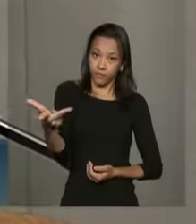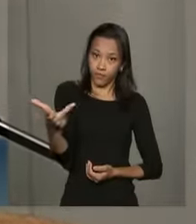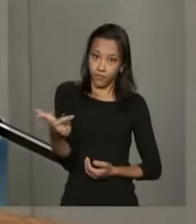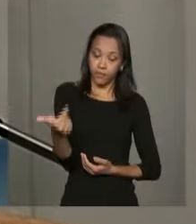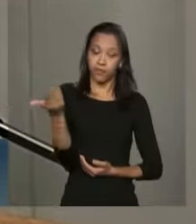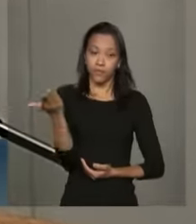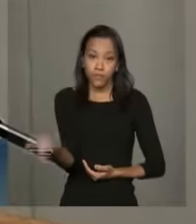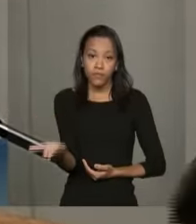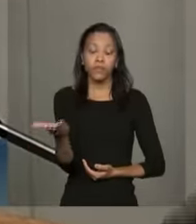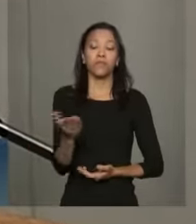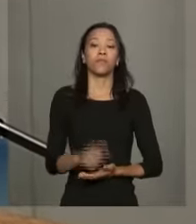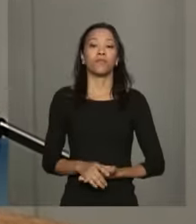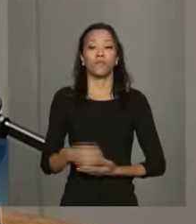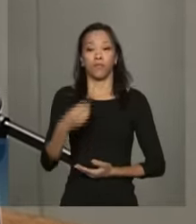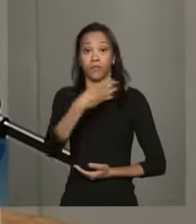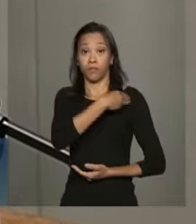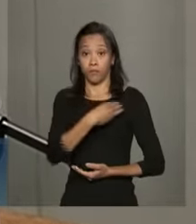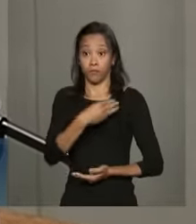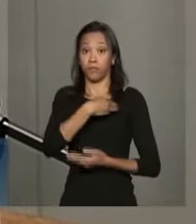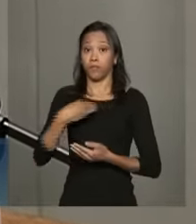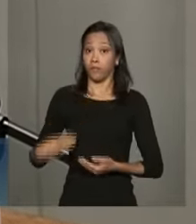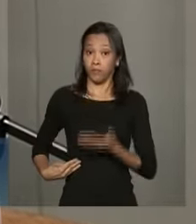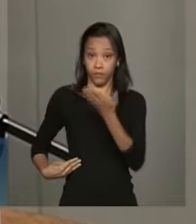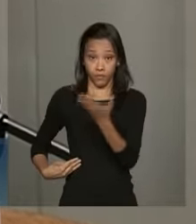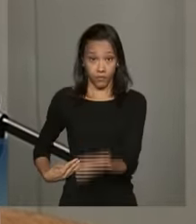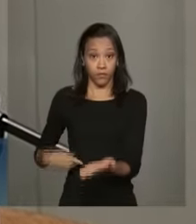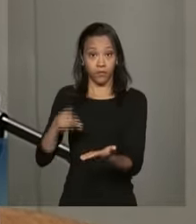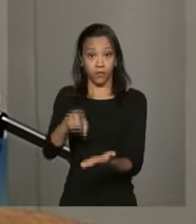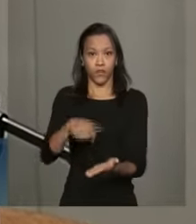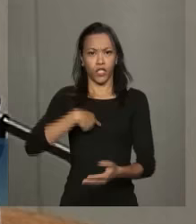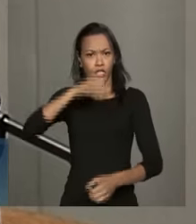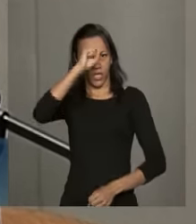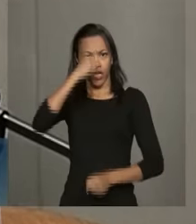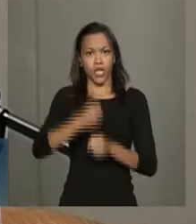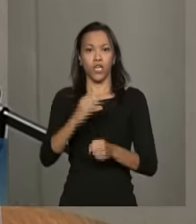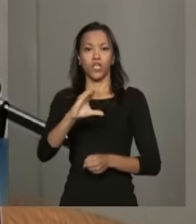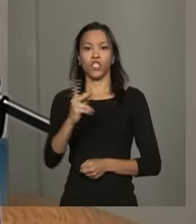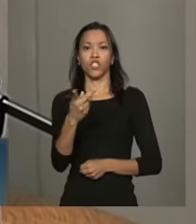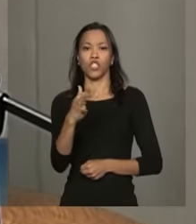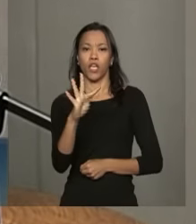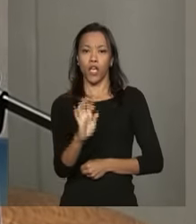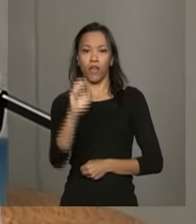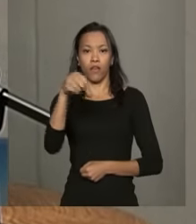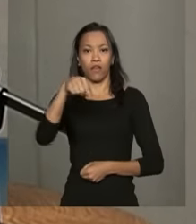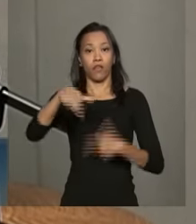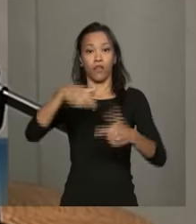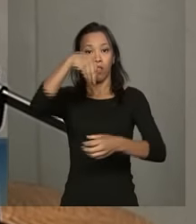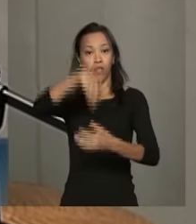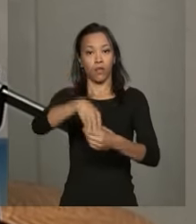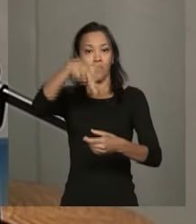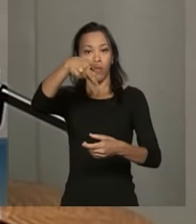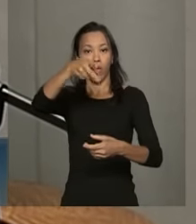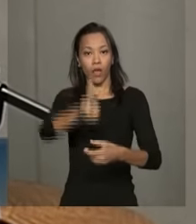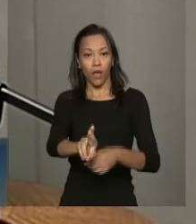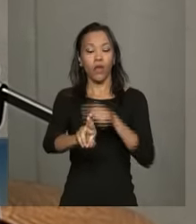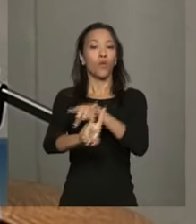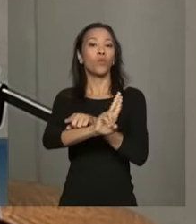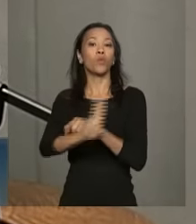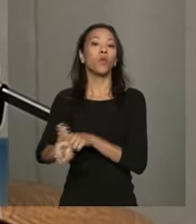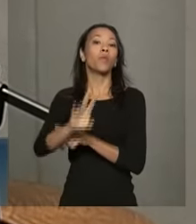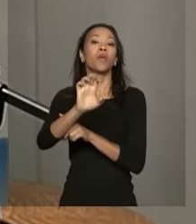Excelentíssimo Senhor Ministro de estado chefe do gabinete de segurança eh institucional da presidência da República José